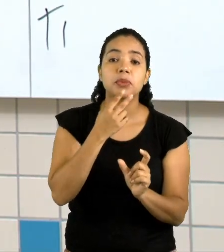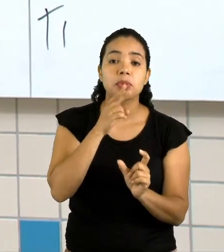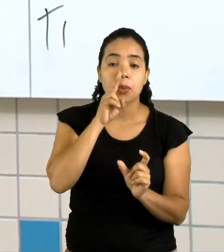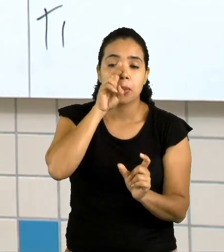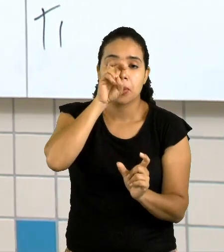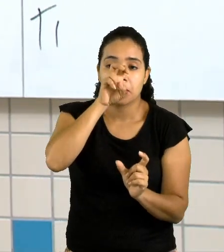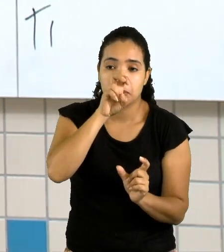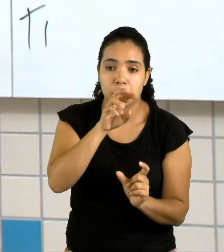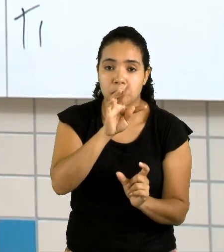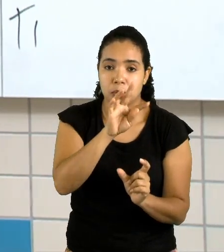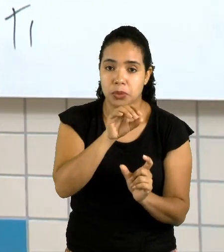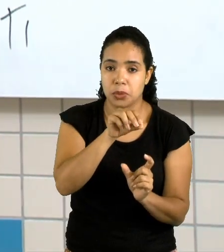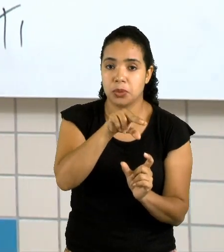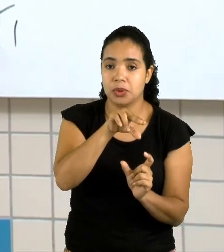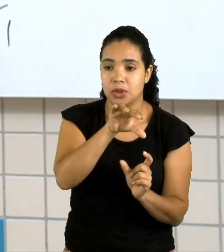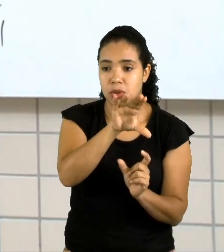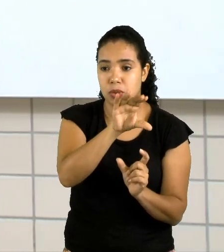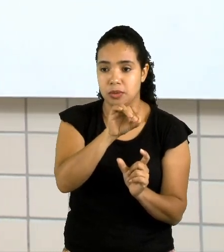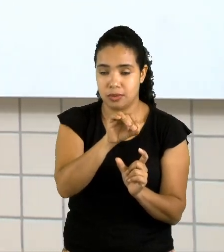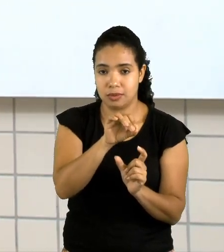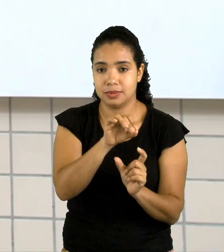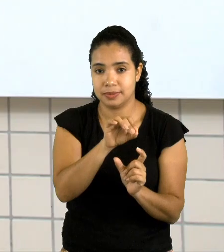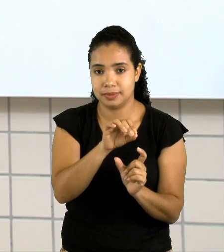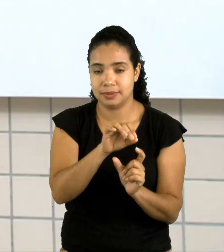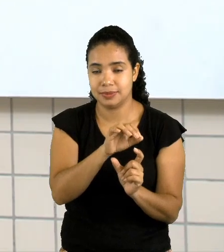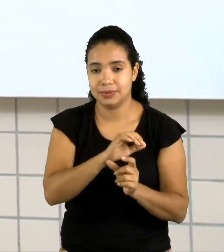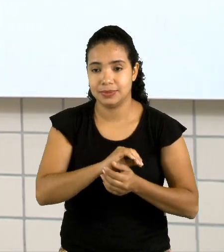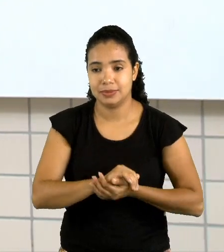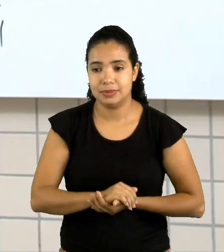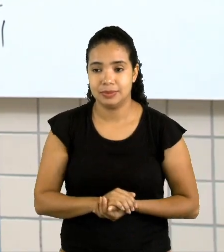for terminado em